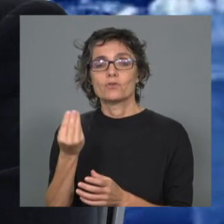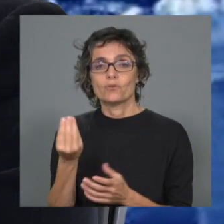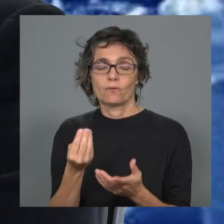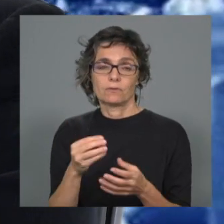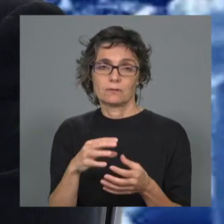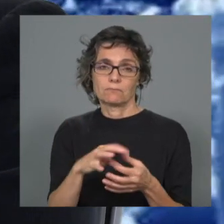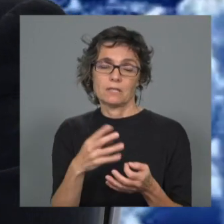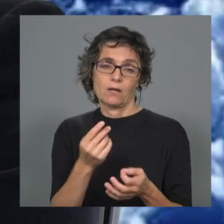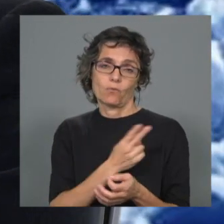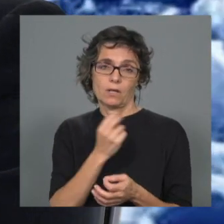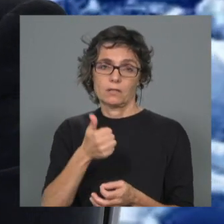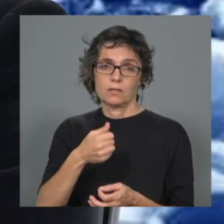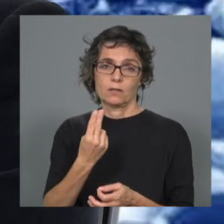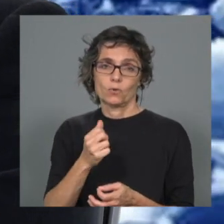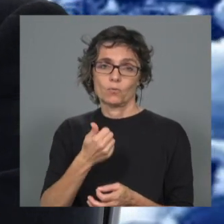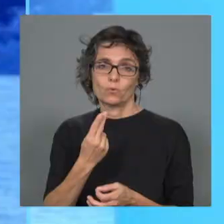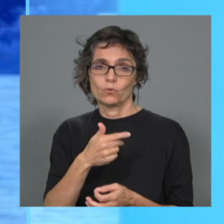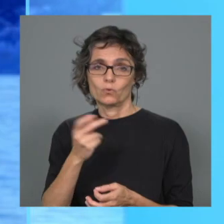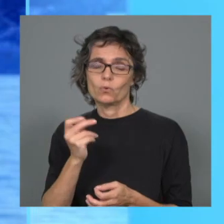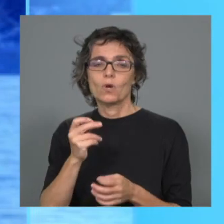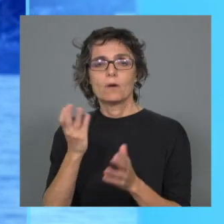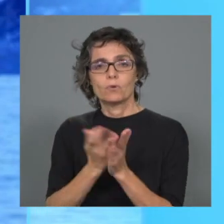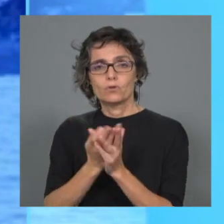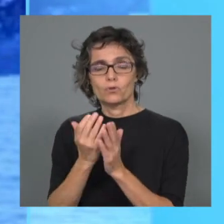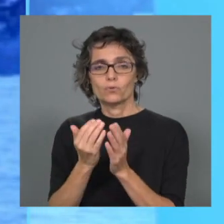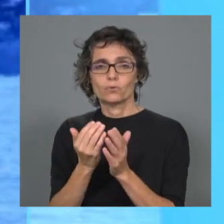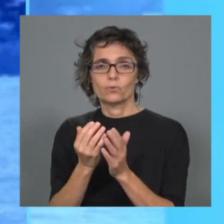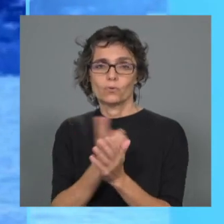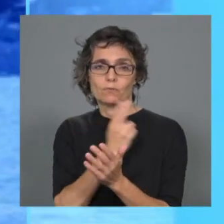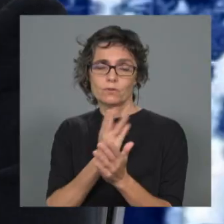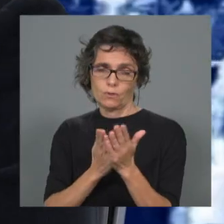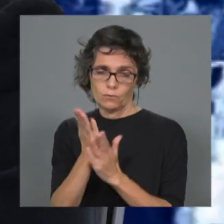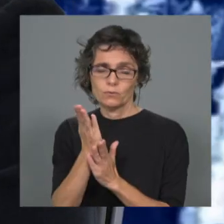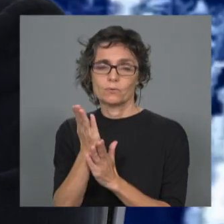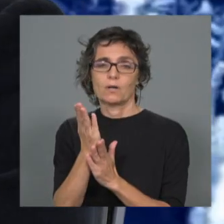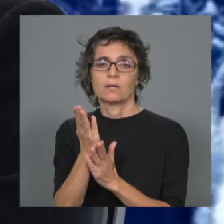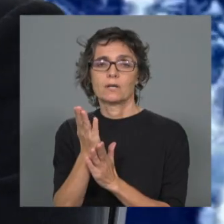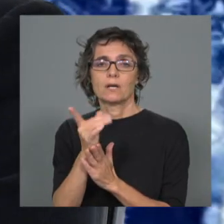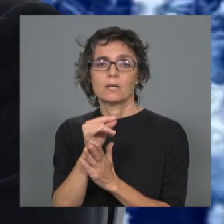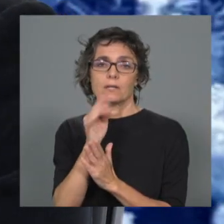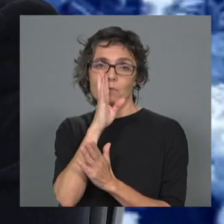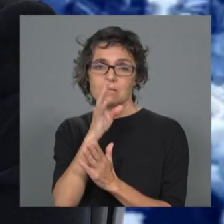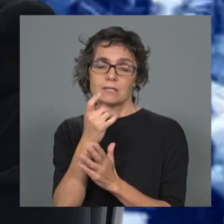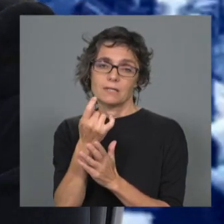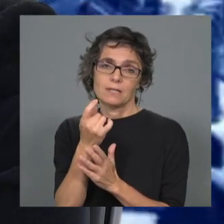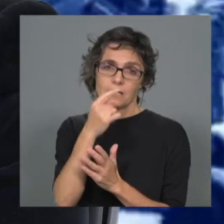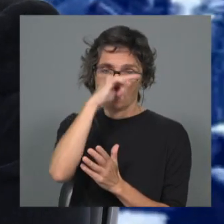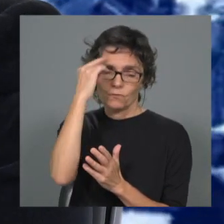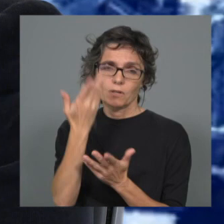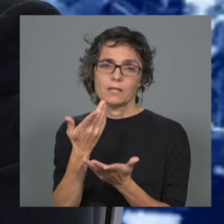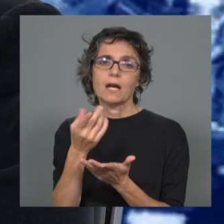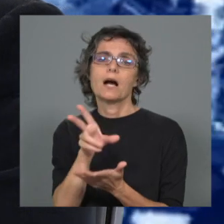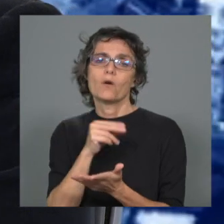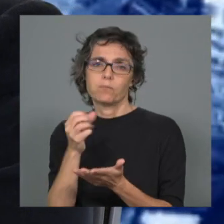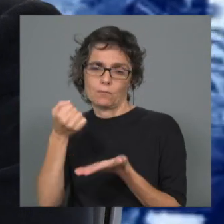Ubuntu, a perseguir os seus estudos superiores e que tivesse, porventura, mais dificuldade em fazê-lo, mas essa vontade.